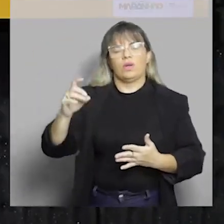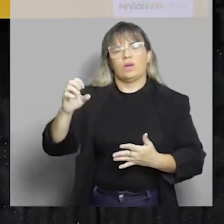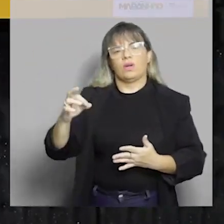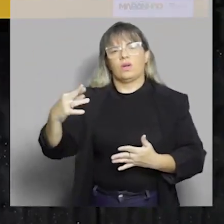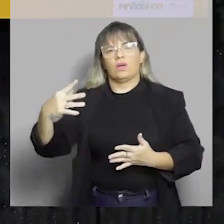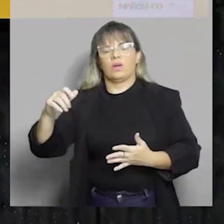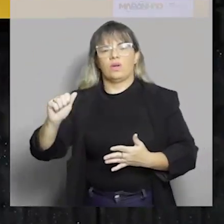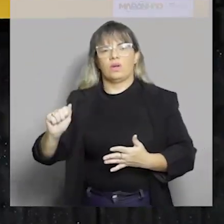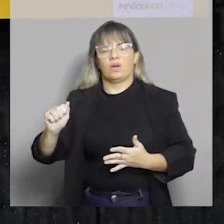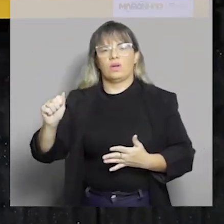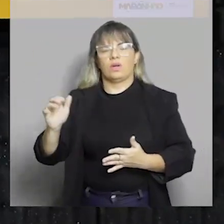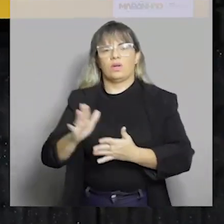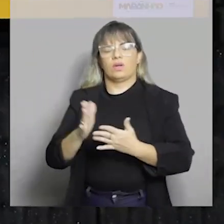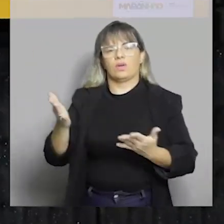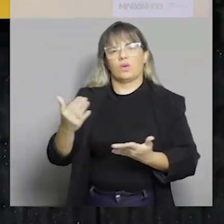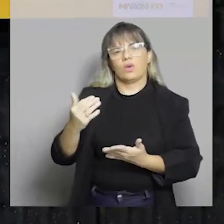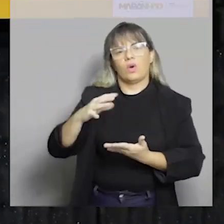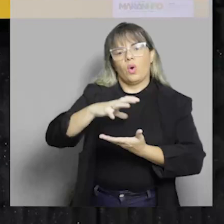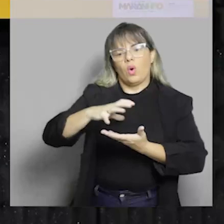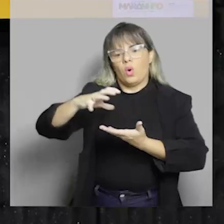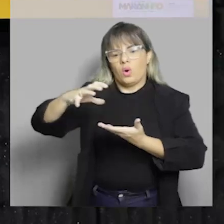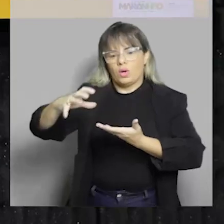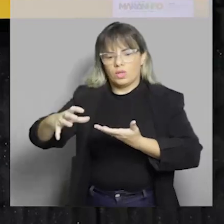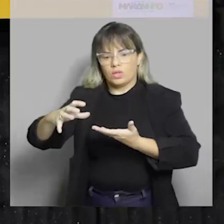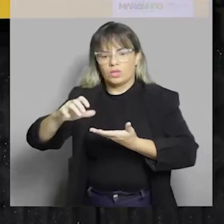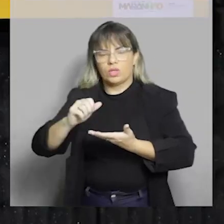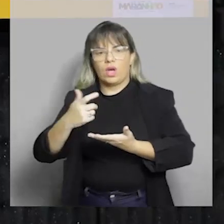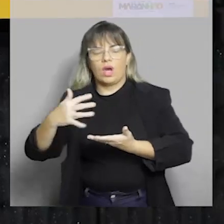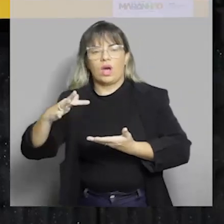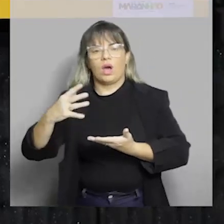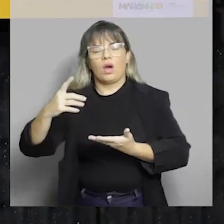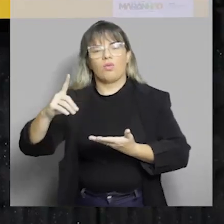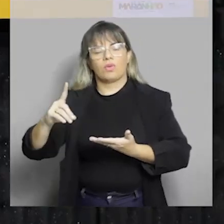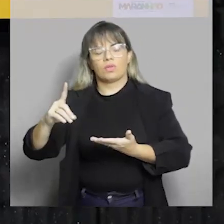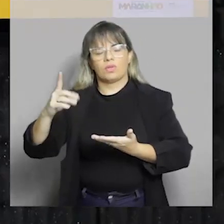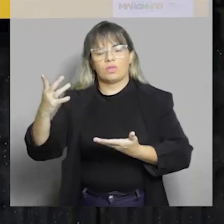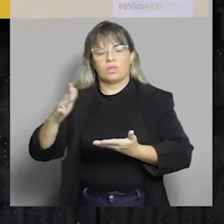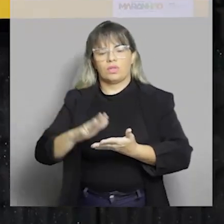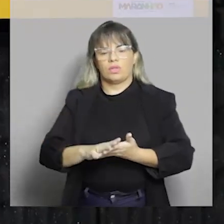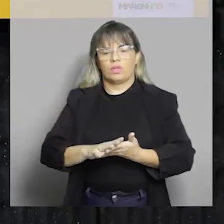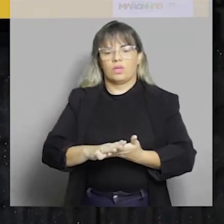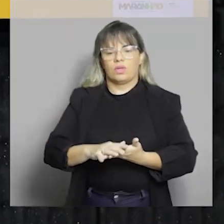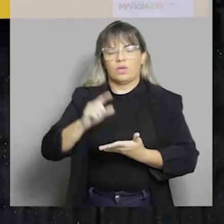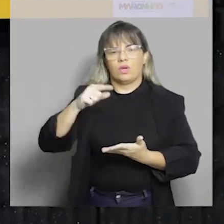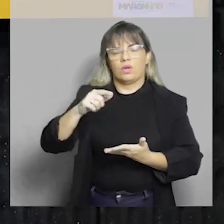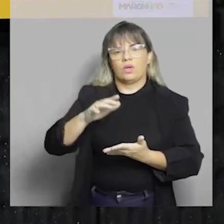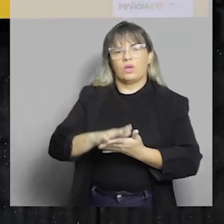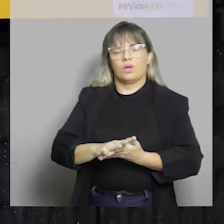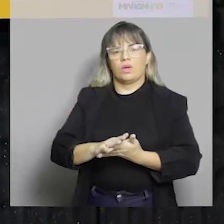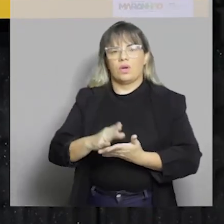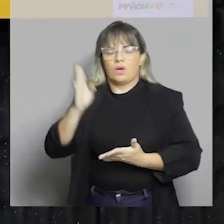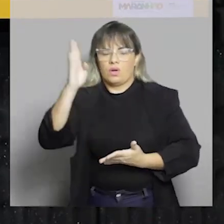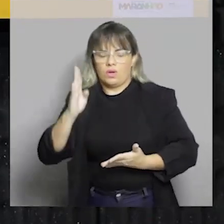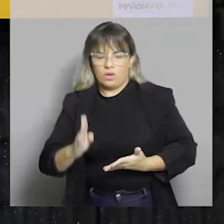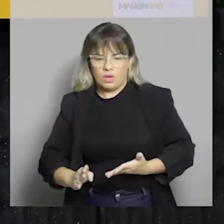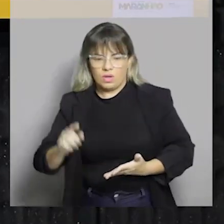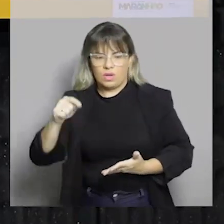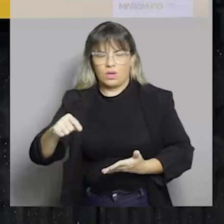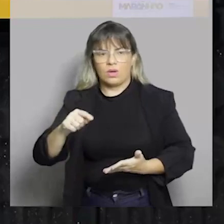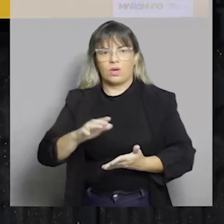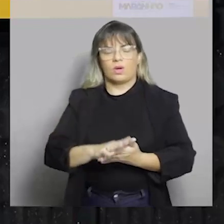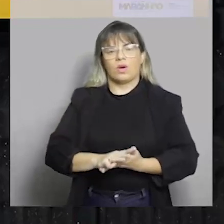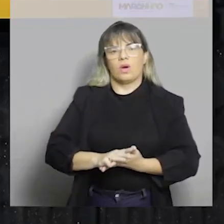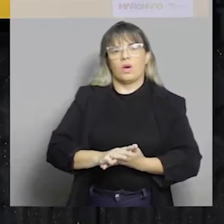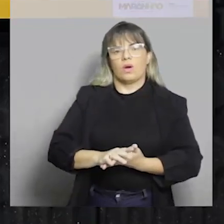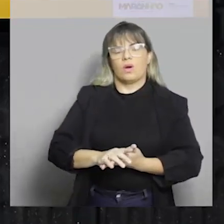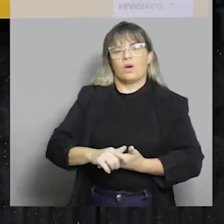de Alfred Wegener, que comprovou que o continente americano, especificamente o Brasil, estava junto, há milhões